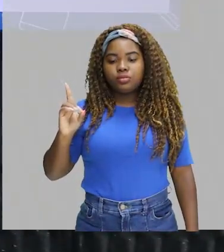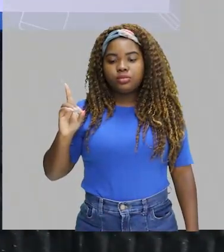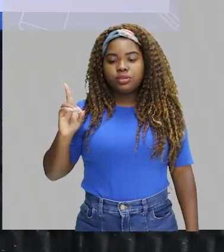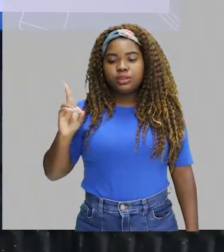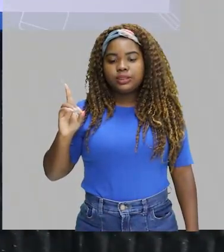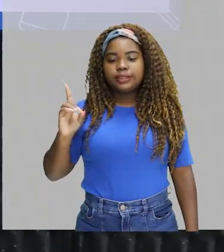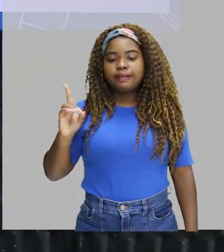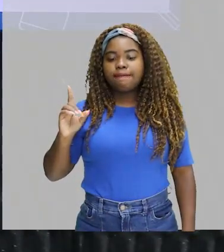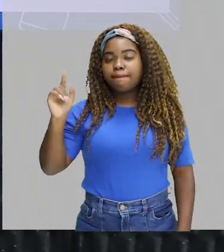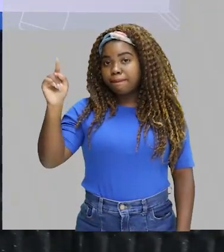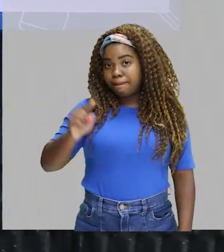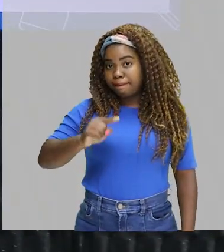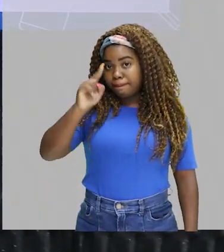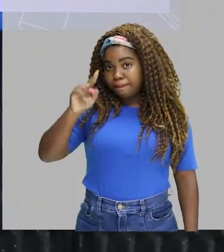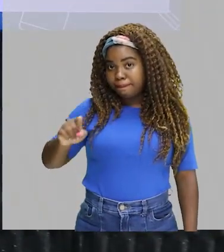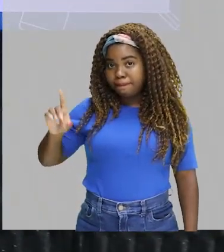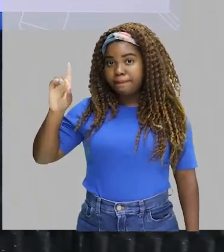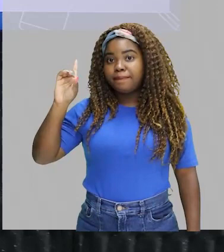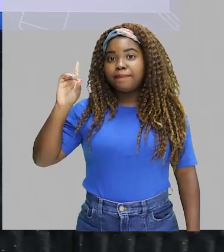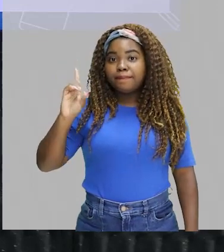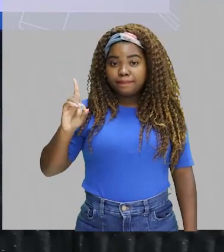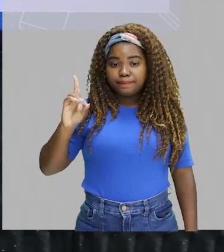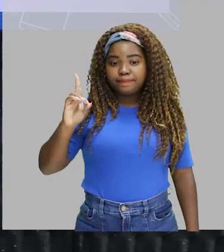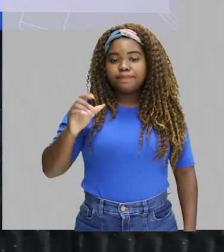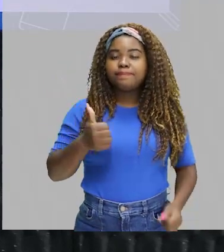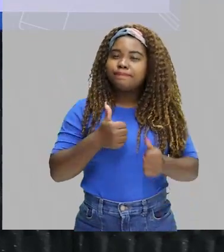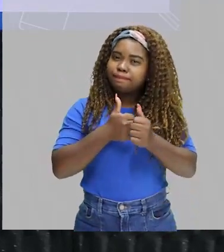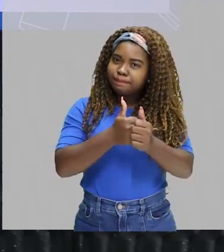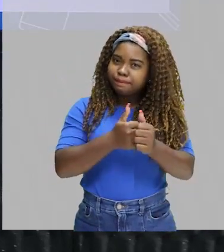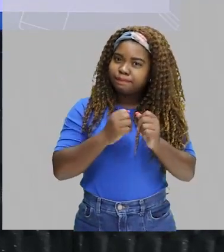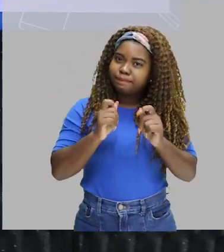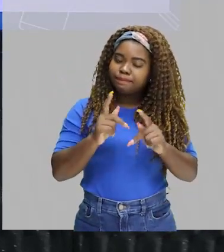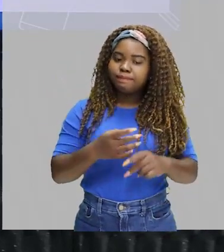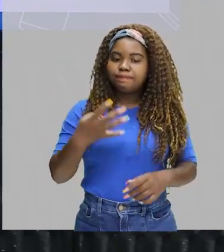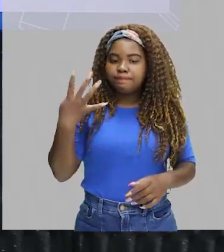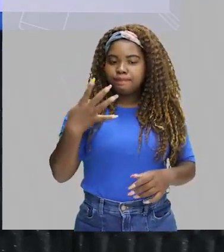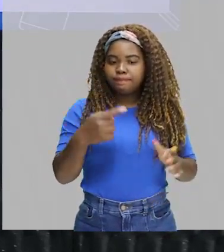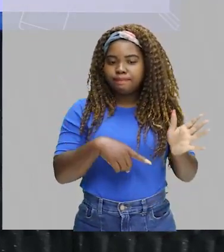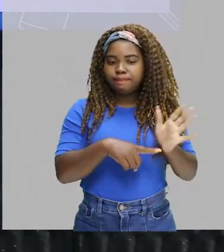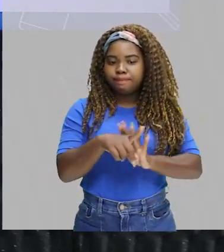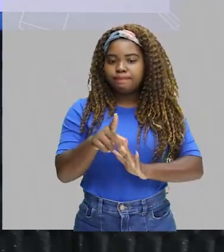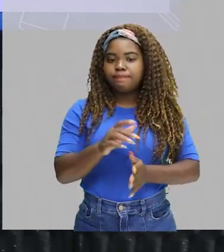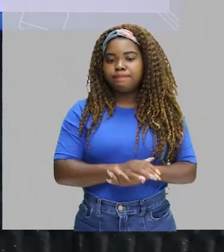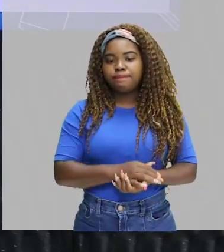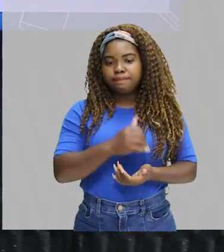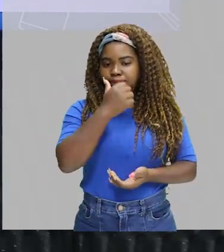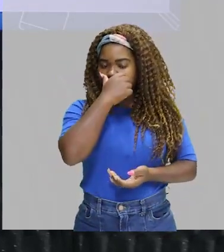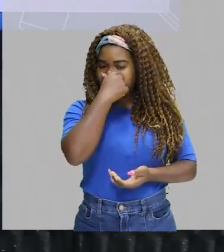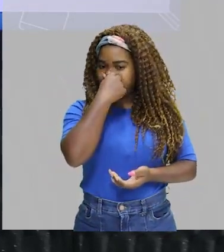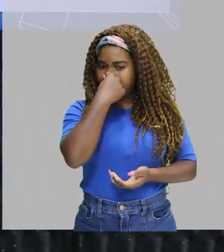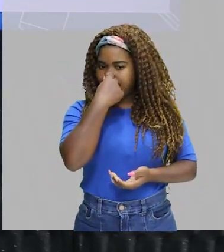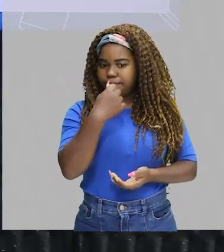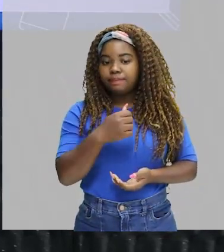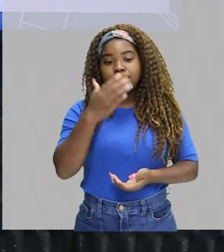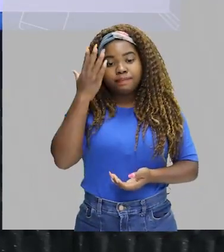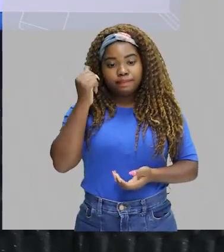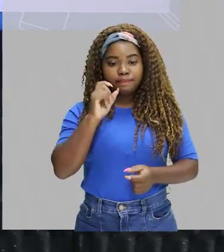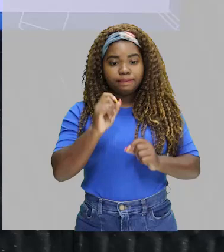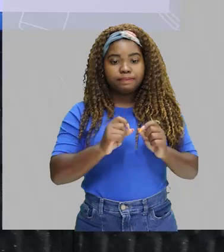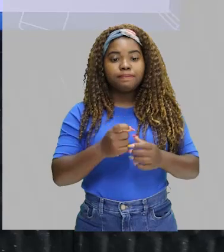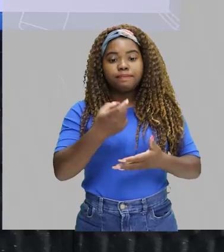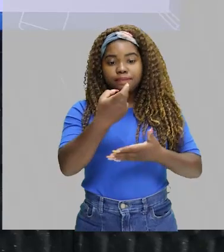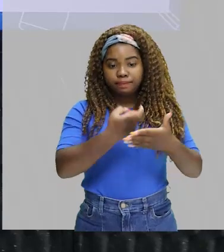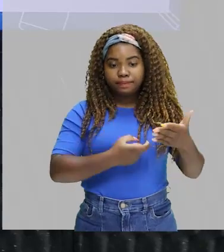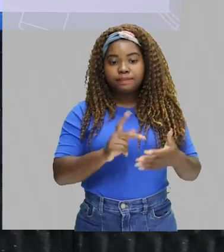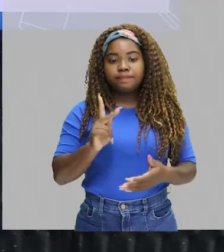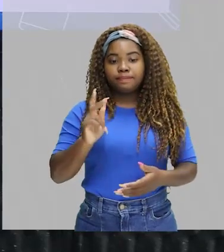Vamos marcar, show, continua aqui comigo. Vamos para a quarta questão. A quarta questão, você já está vendo que é um texto citado